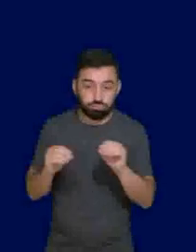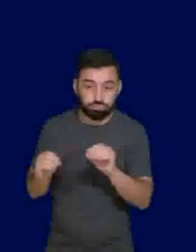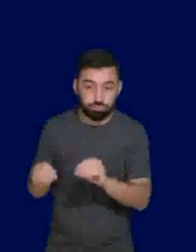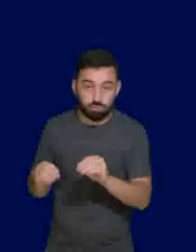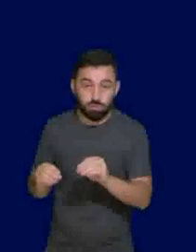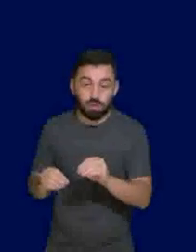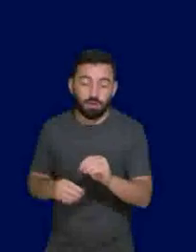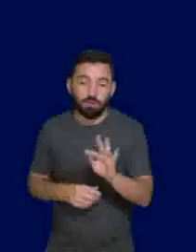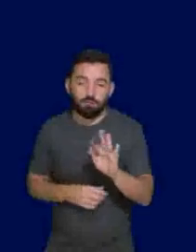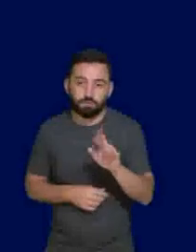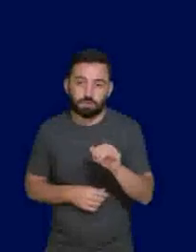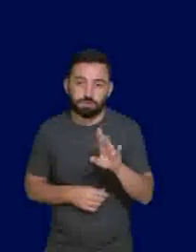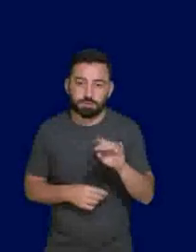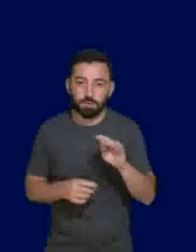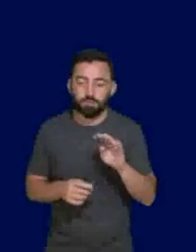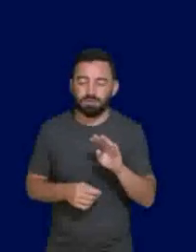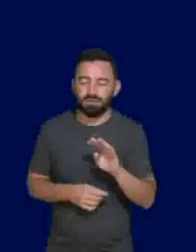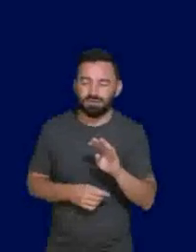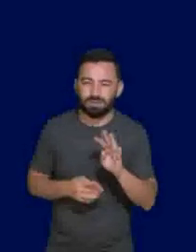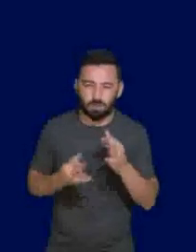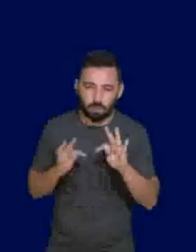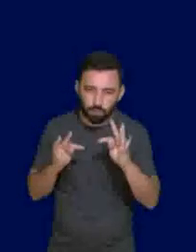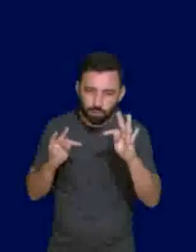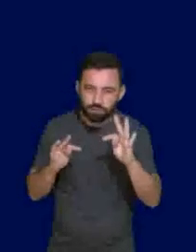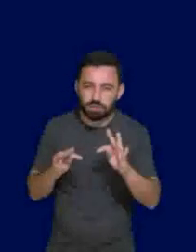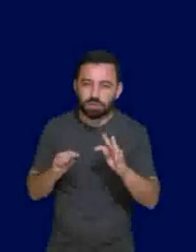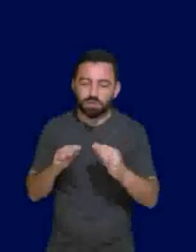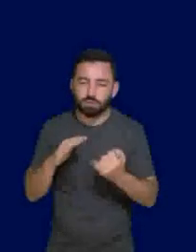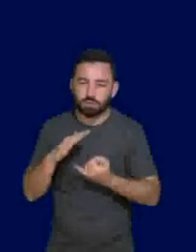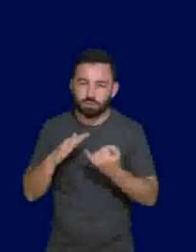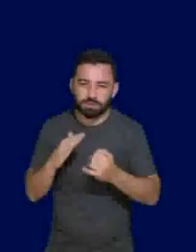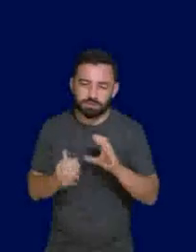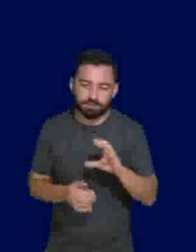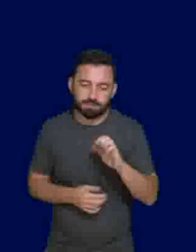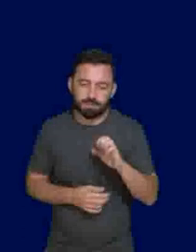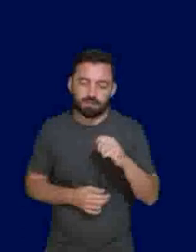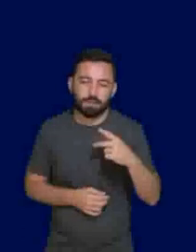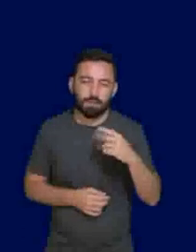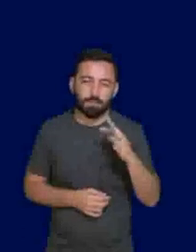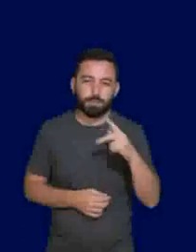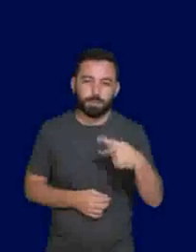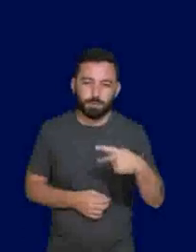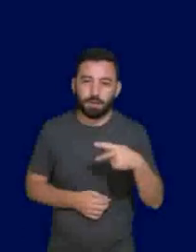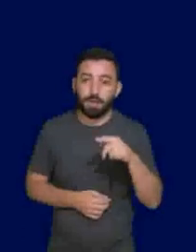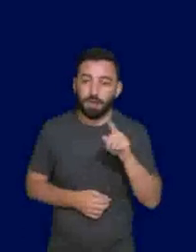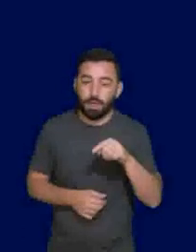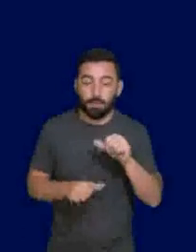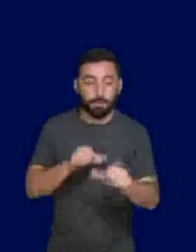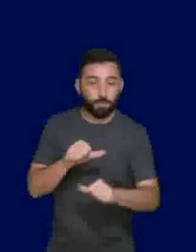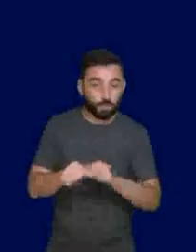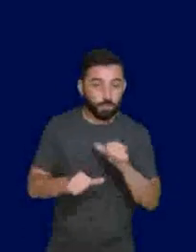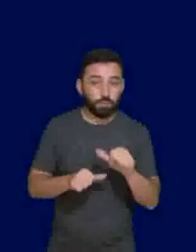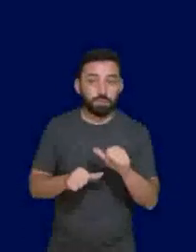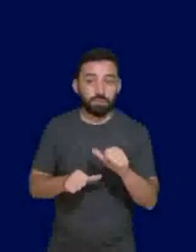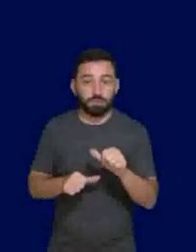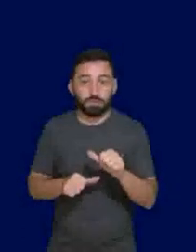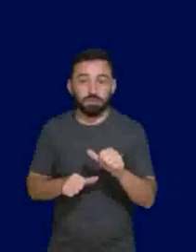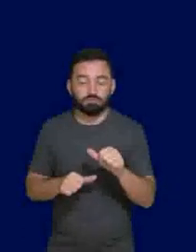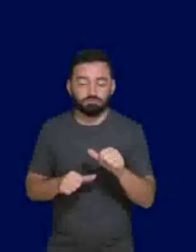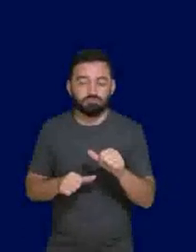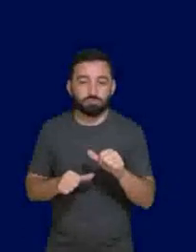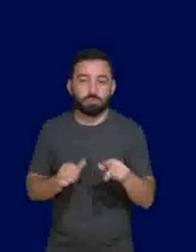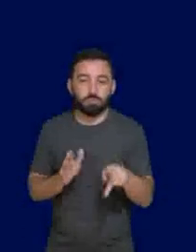Fundação Centro Tecnológico de Produção Industrial, CETEP, de Luzerna, para a Fundação Centro Tecnológico de Produção Industrial